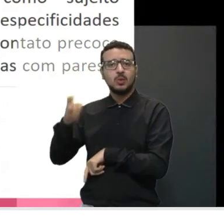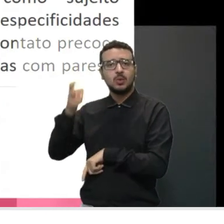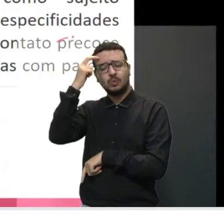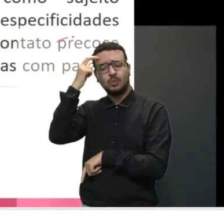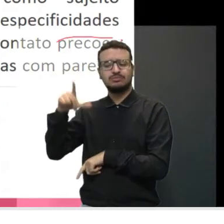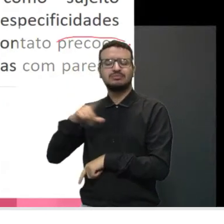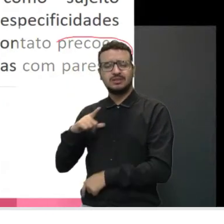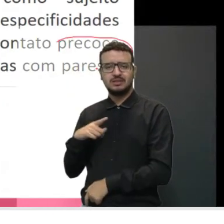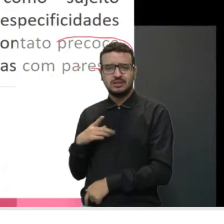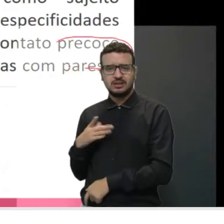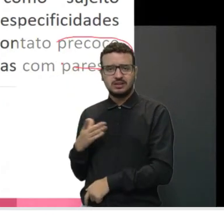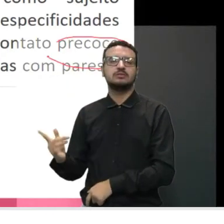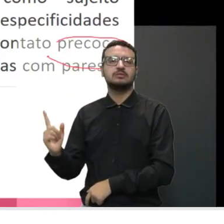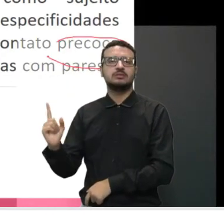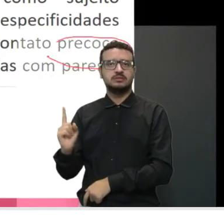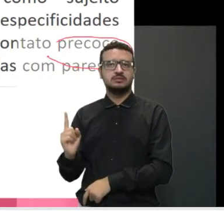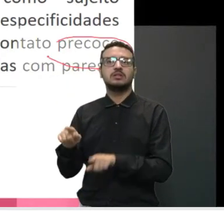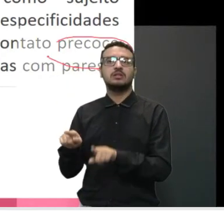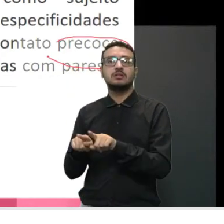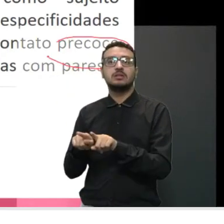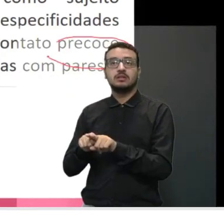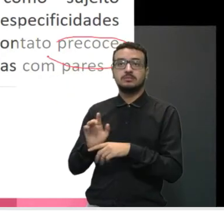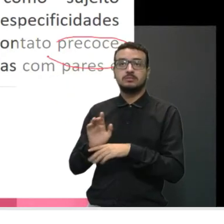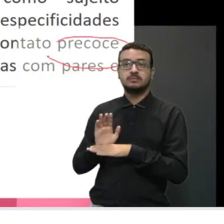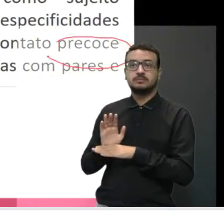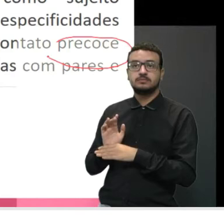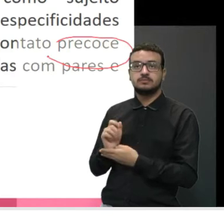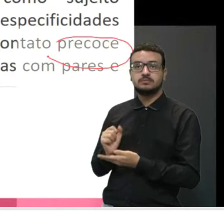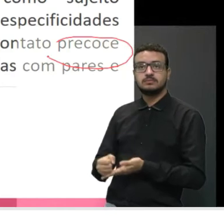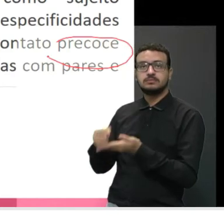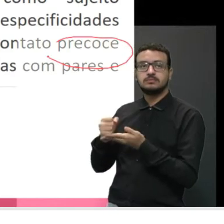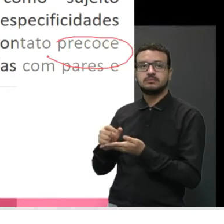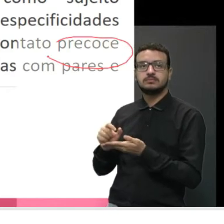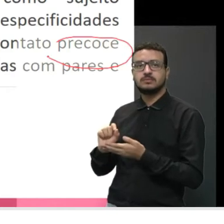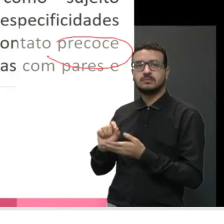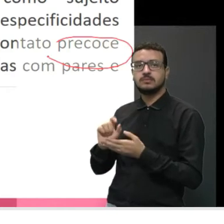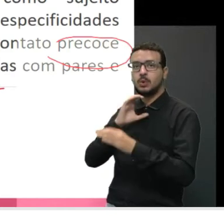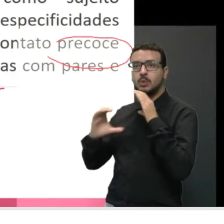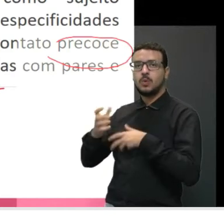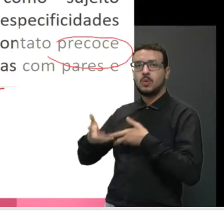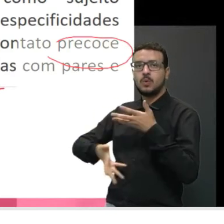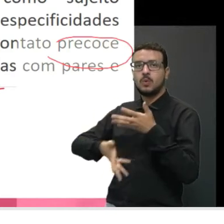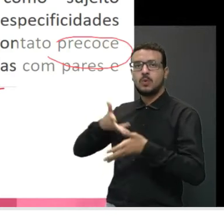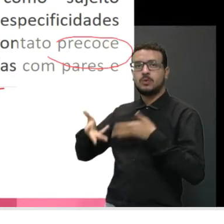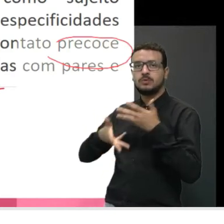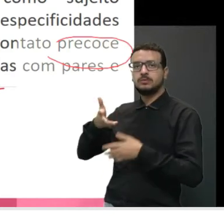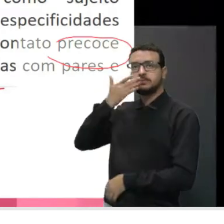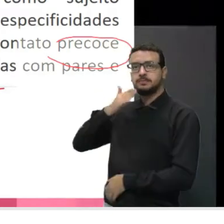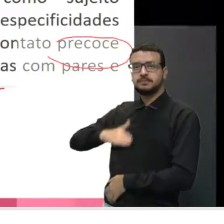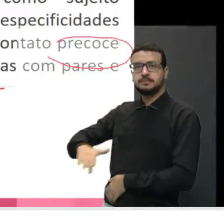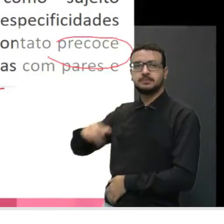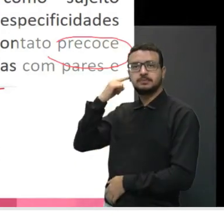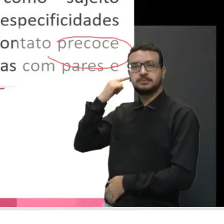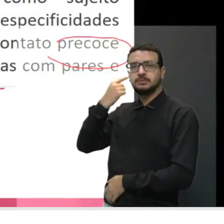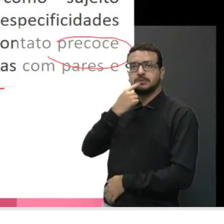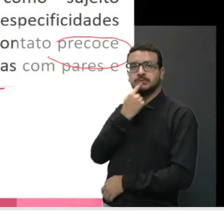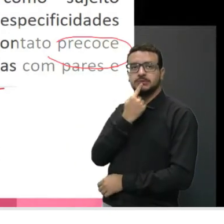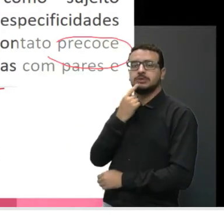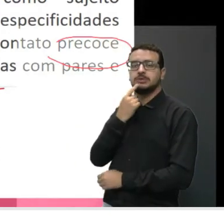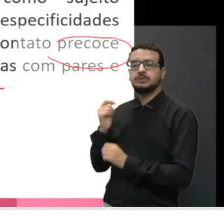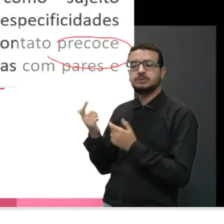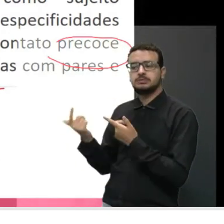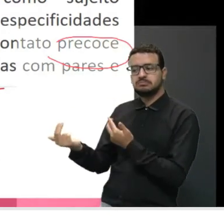comunicação em Libras de crianças surdas com seus pares e adultos também que sejam surdos. Então, diferentemente